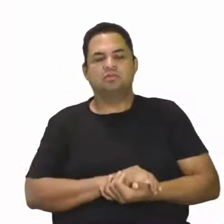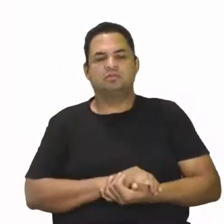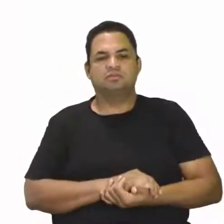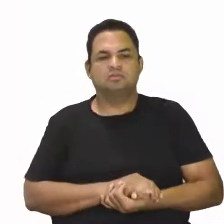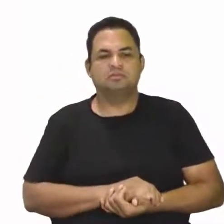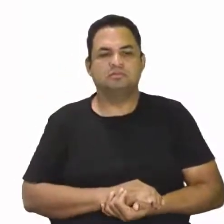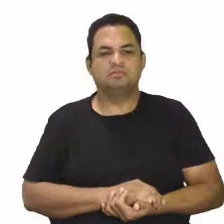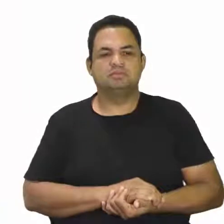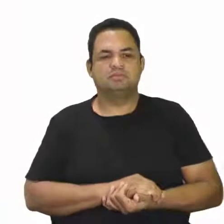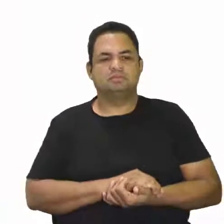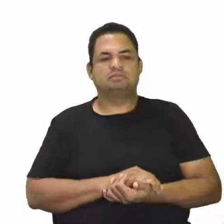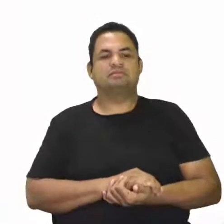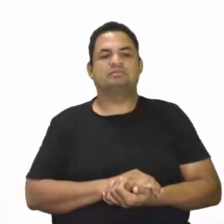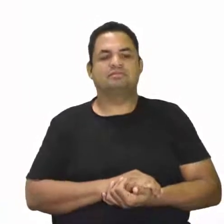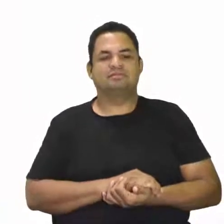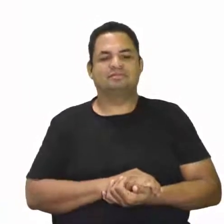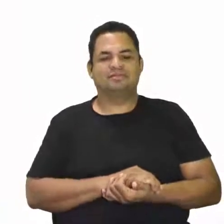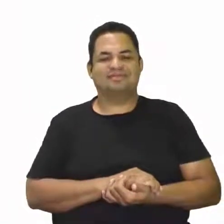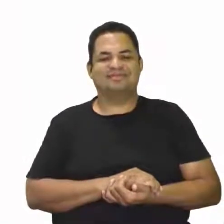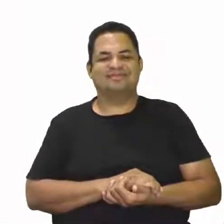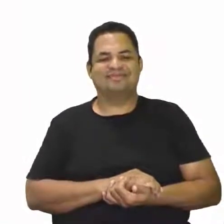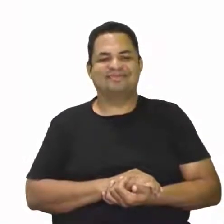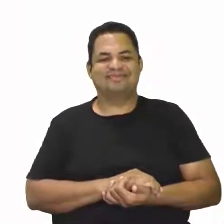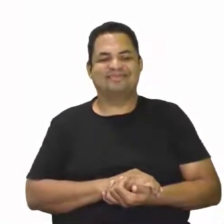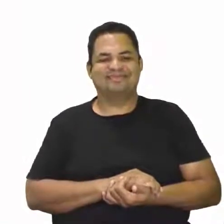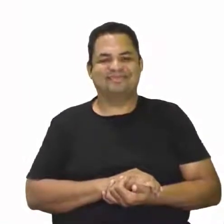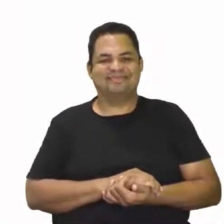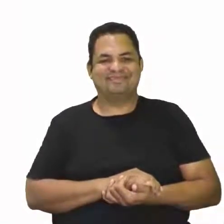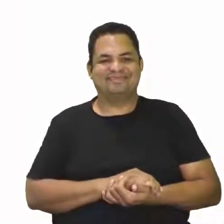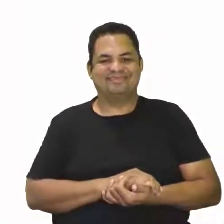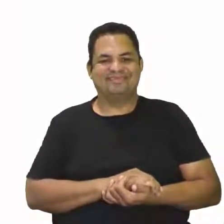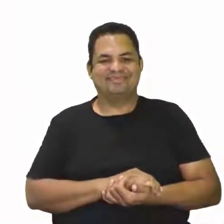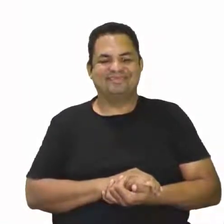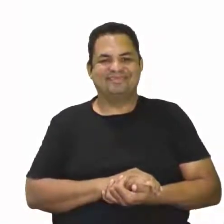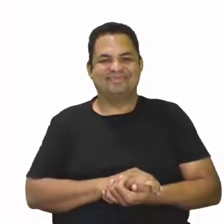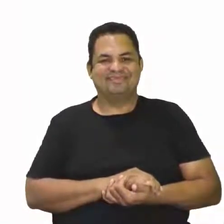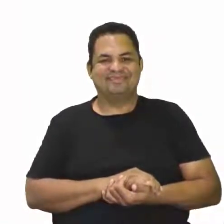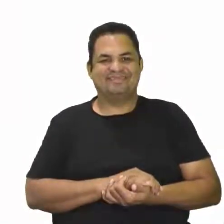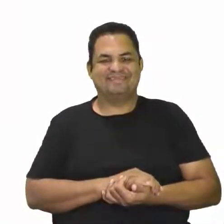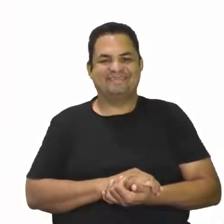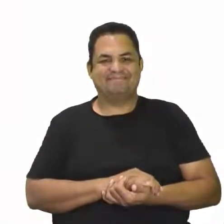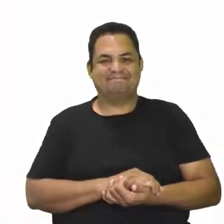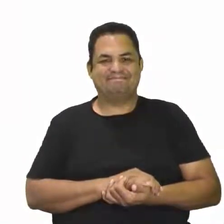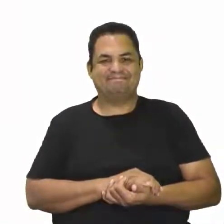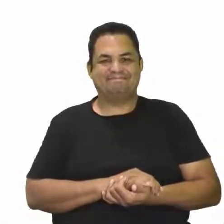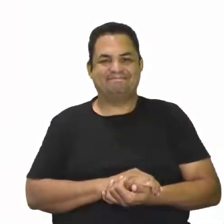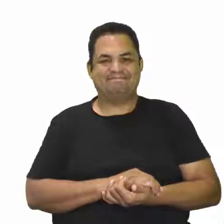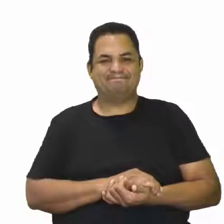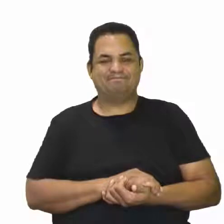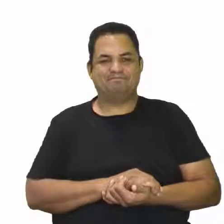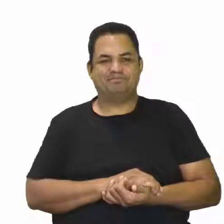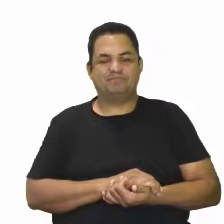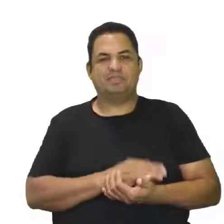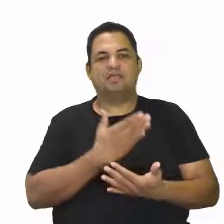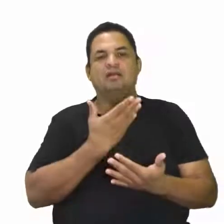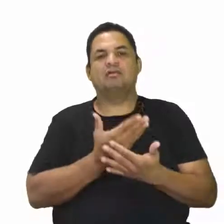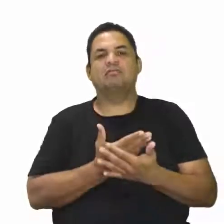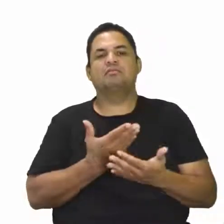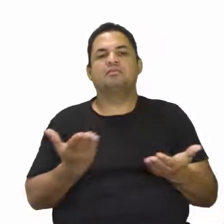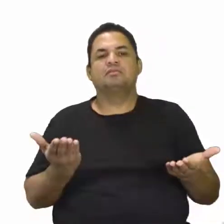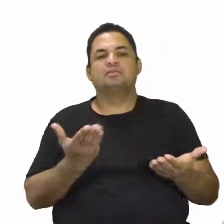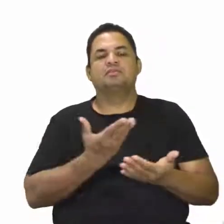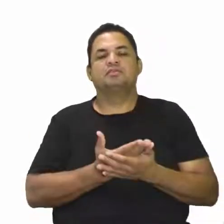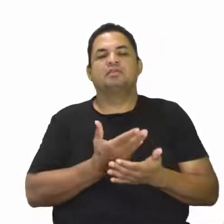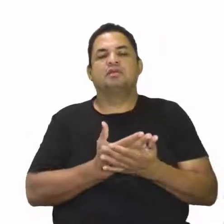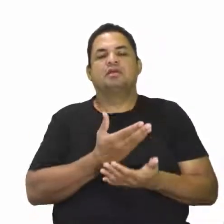é o nome? Espanta-marido. Ave Maria. Espanta-marido, eu não sabia disso, olha aí. Aí nós chegamos na aula 8, onde